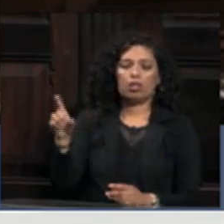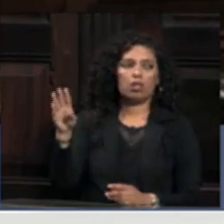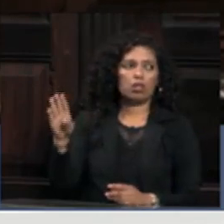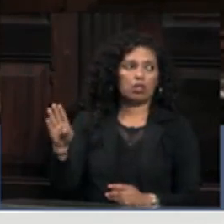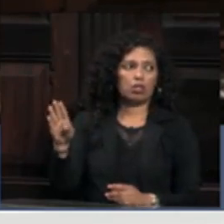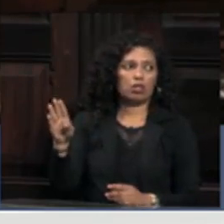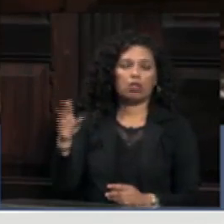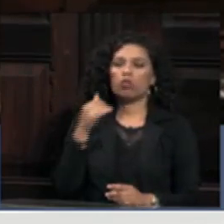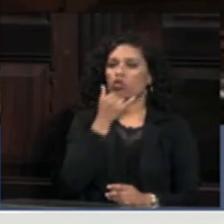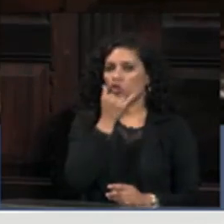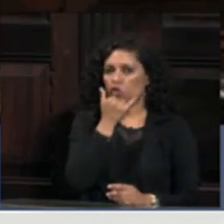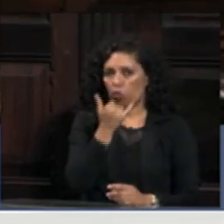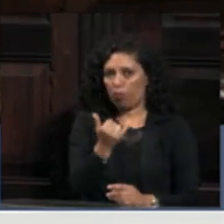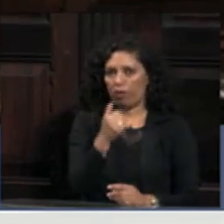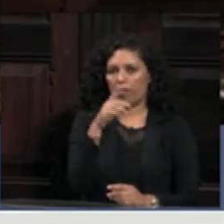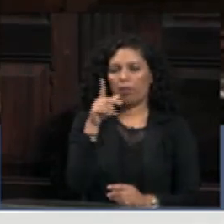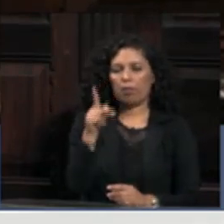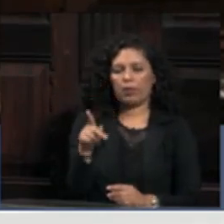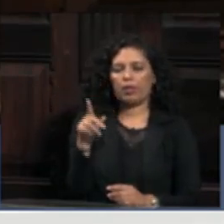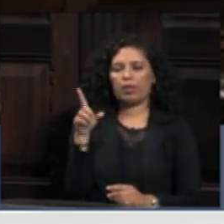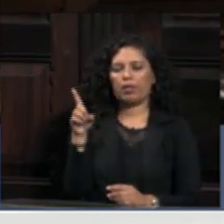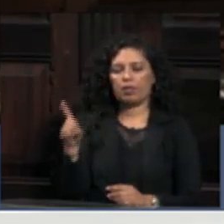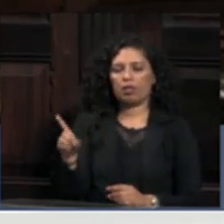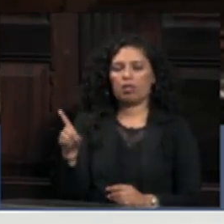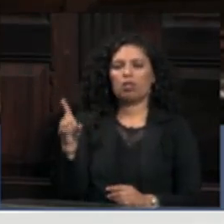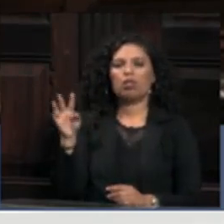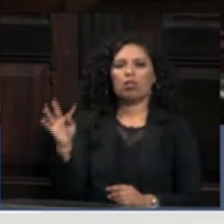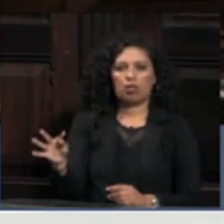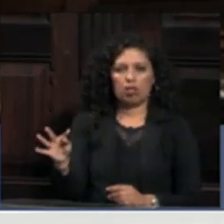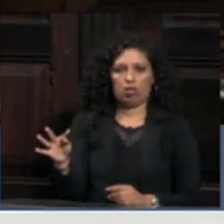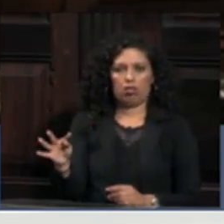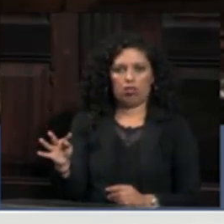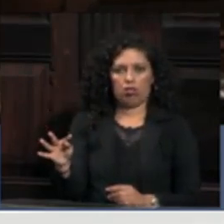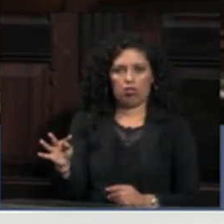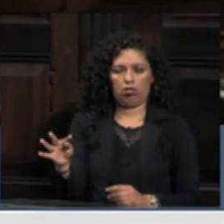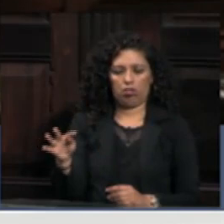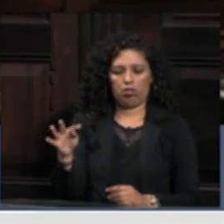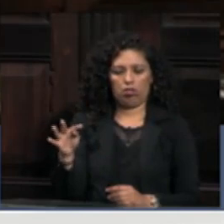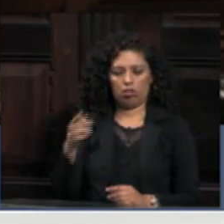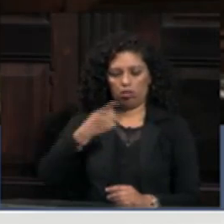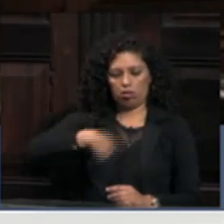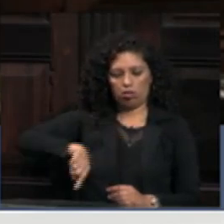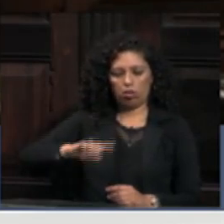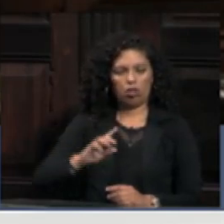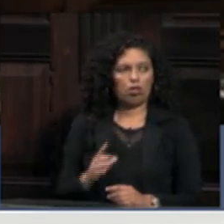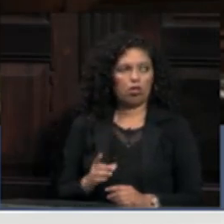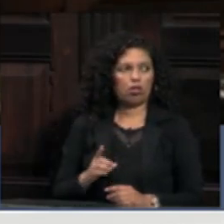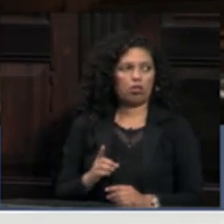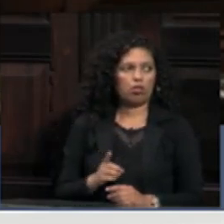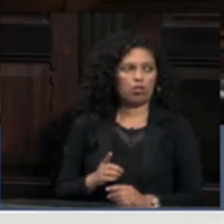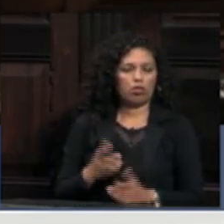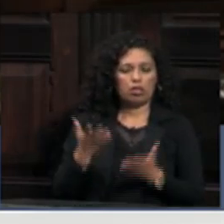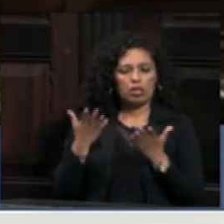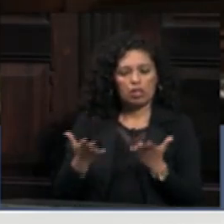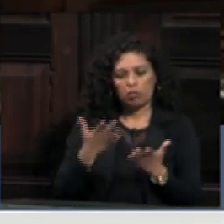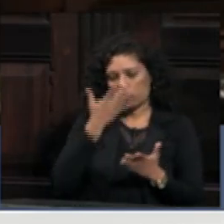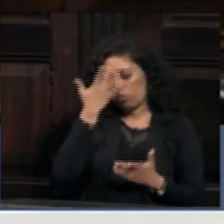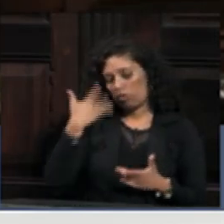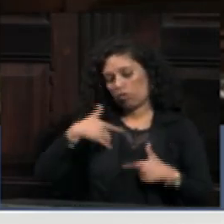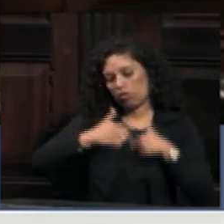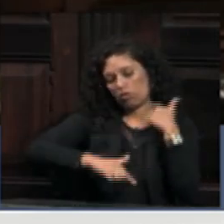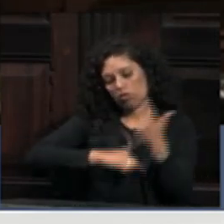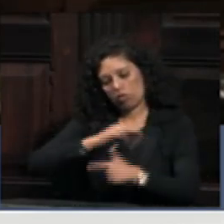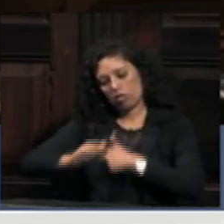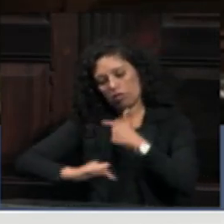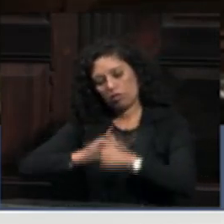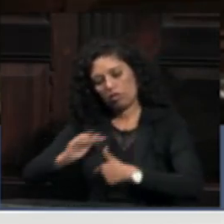queiram alguns ou não, o PDT é o partido que proclama a defesa do trabalhismo.